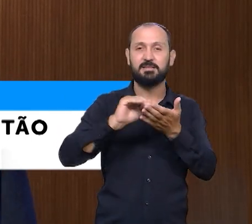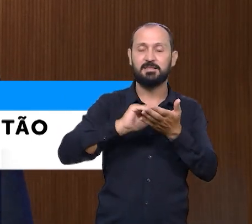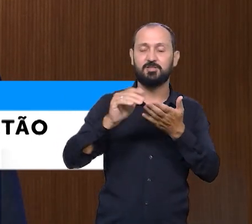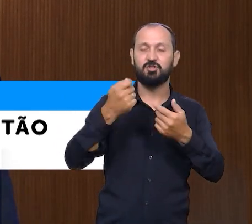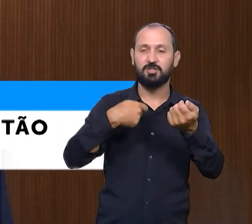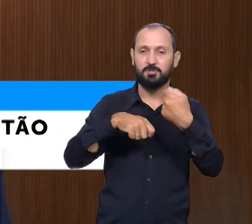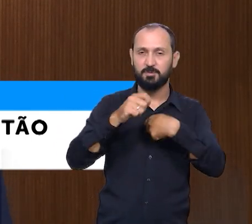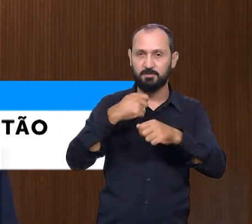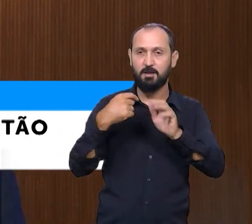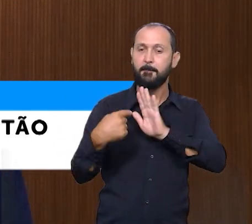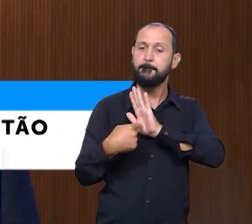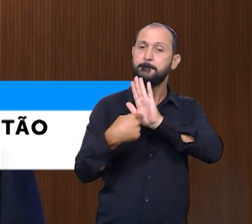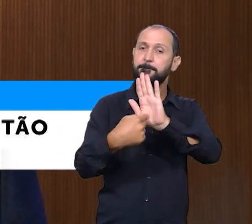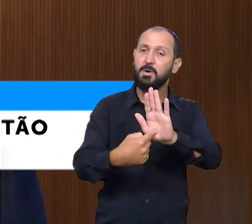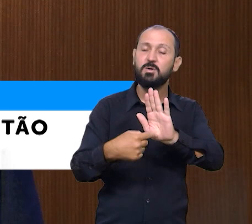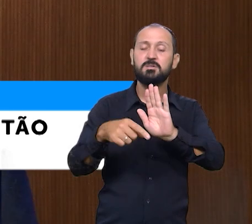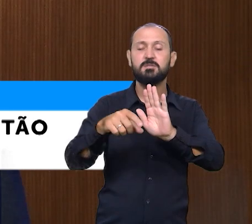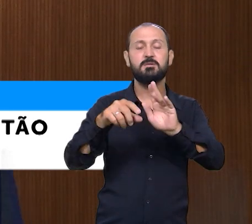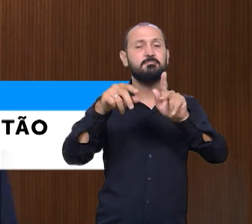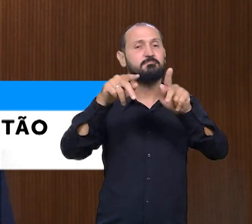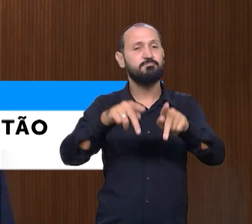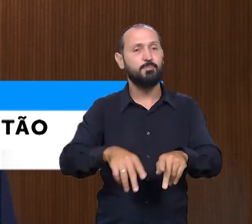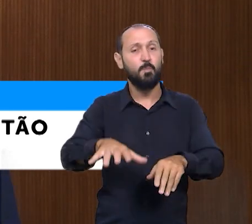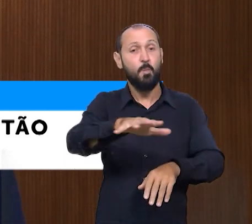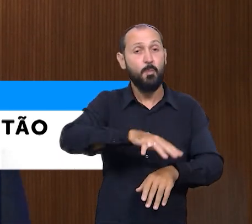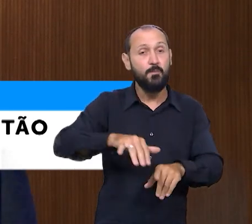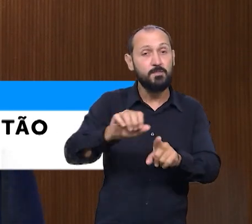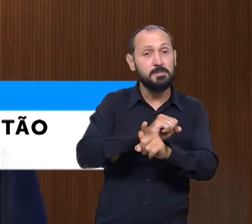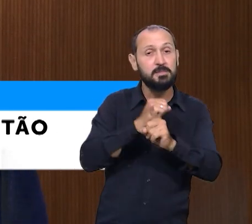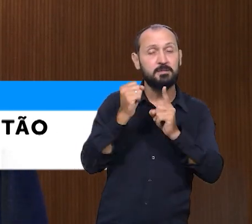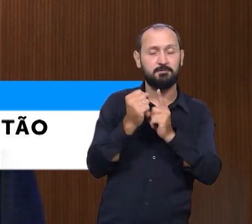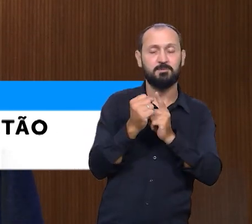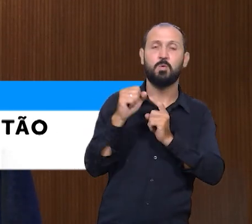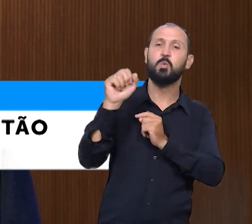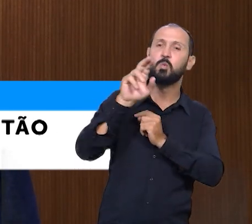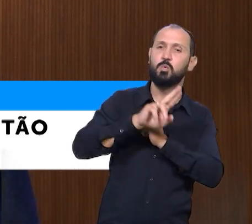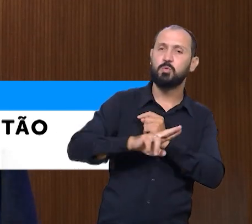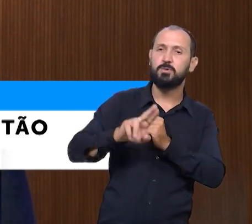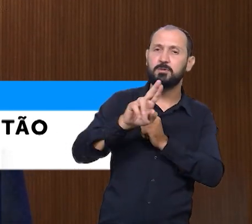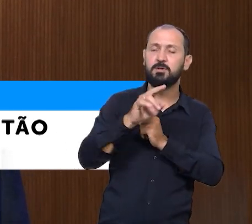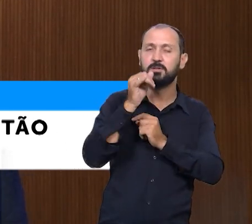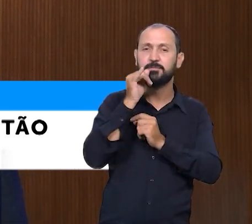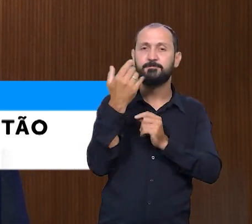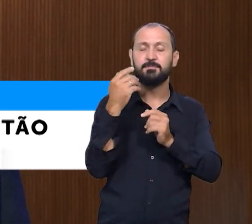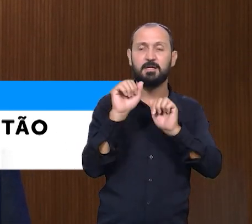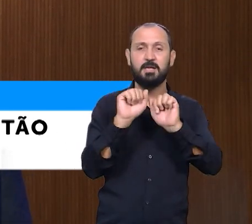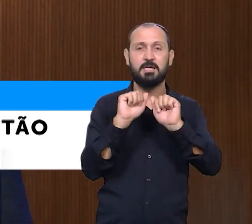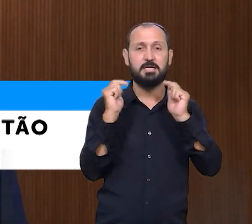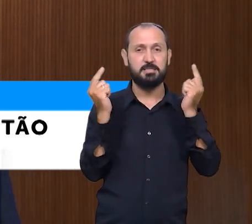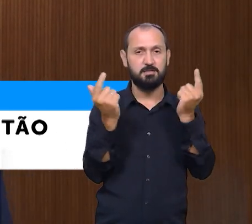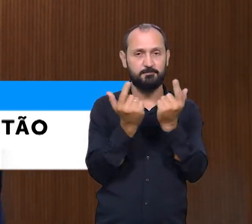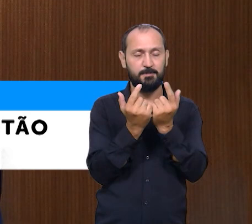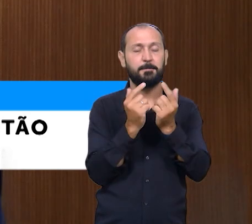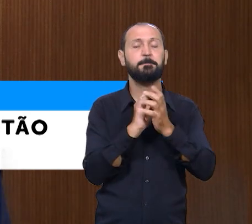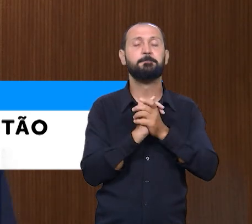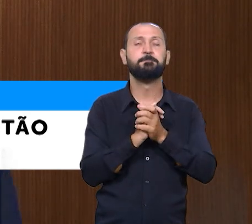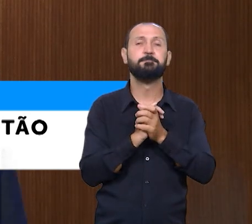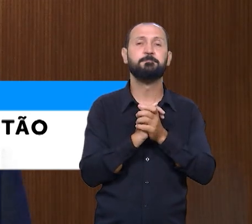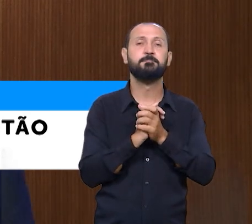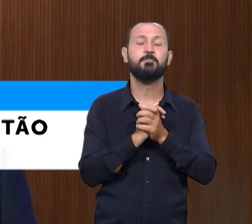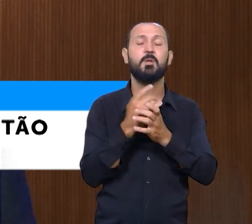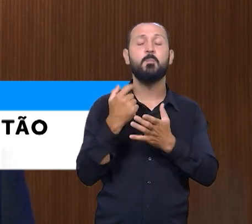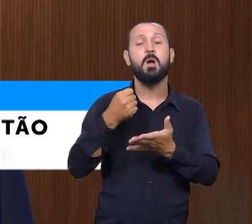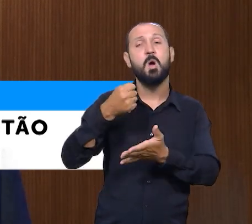Secretaria Executiva traz à sociedade por meio da Assembleia